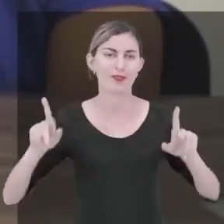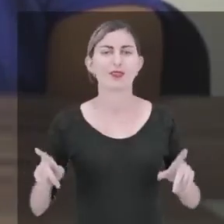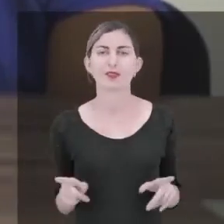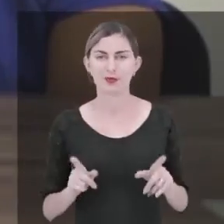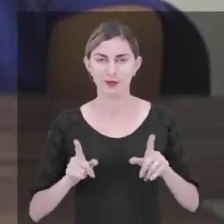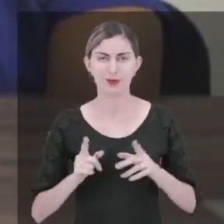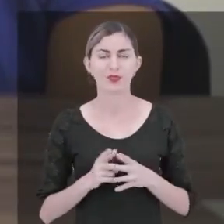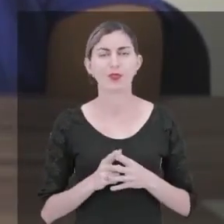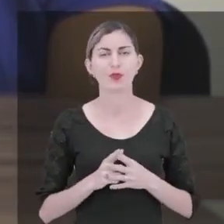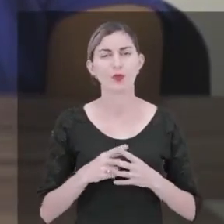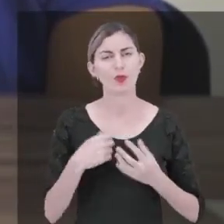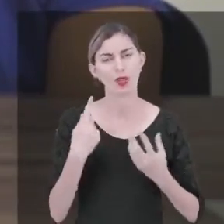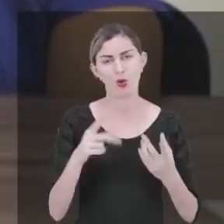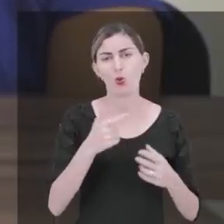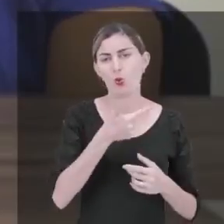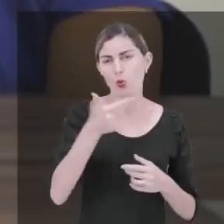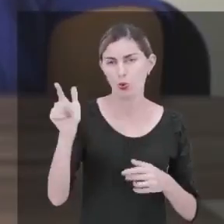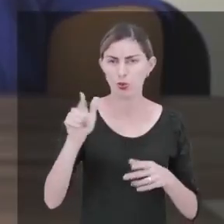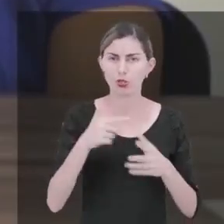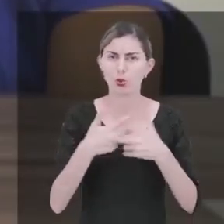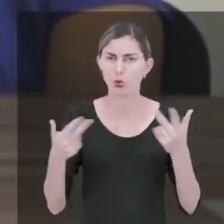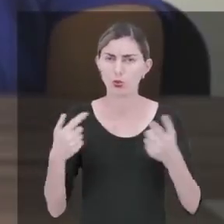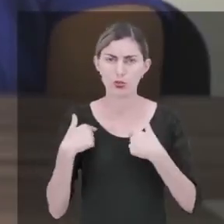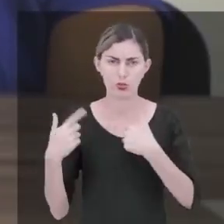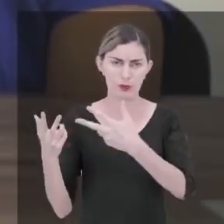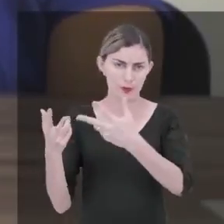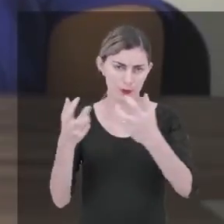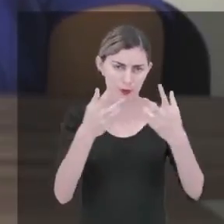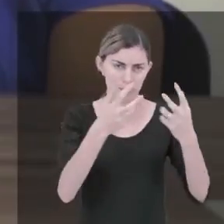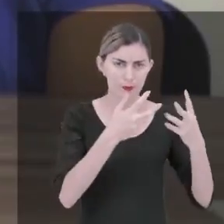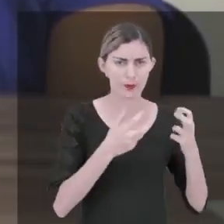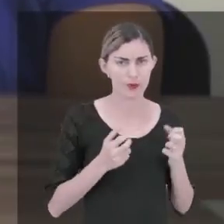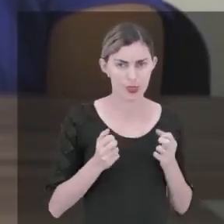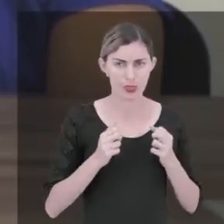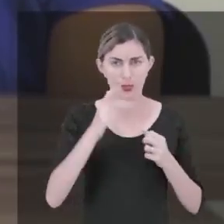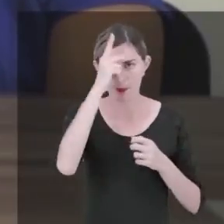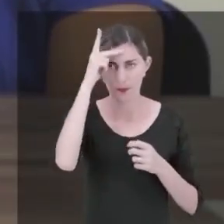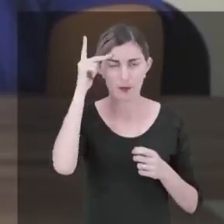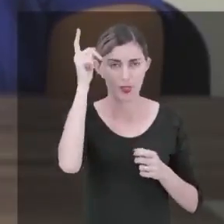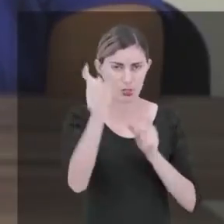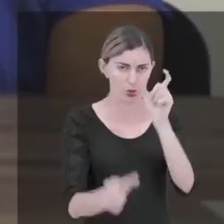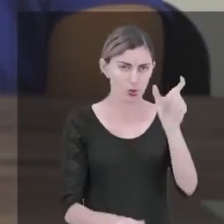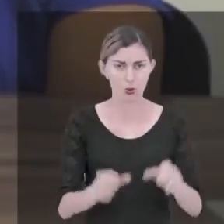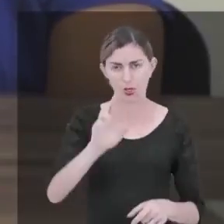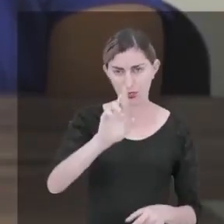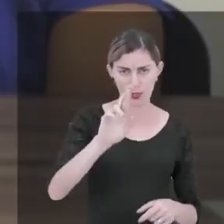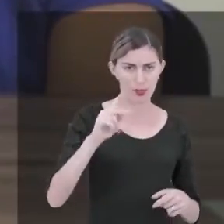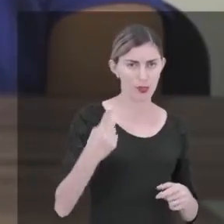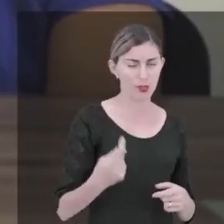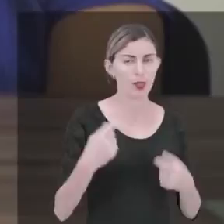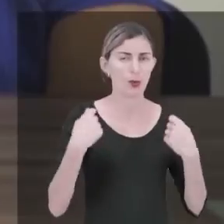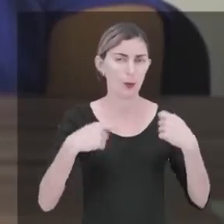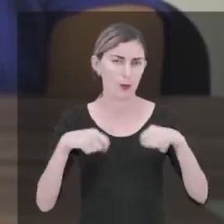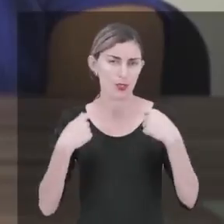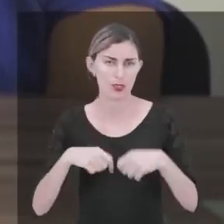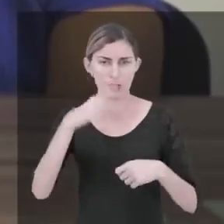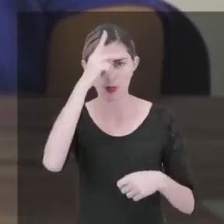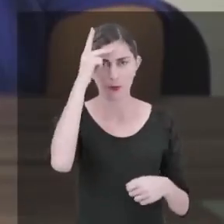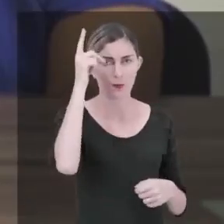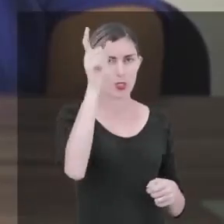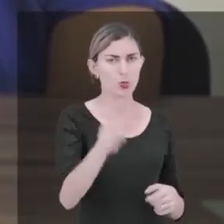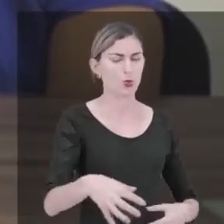que é o diferencial. Uma outra coisa que a gente percebe para a pessoa de recursos humanos, ela tem que ser